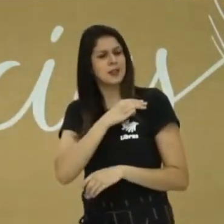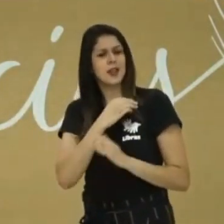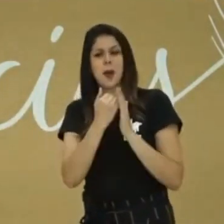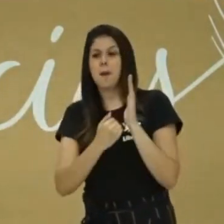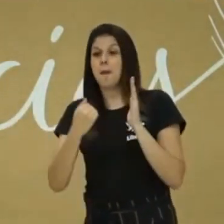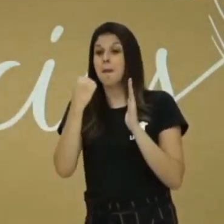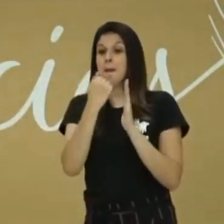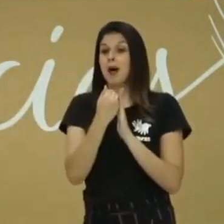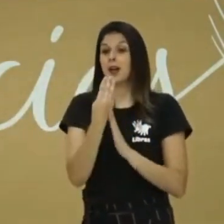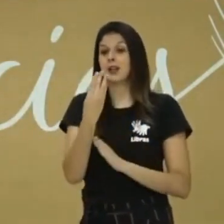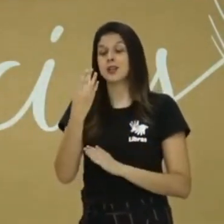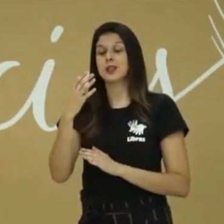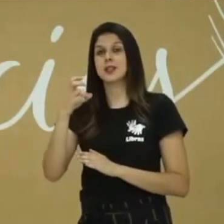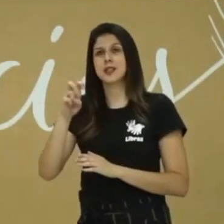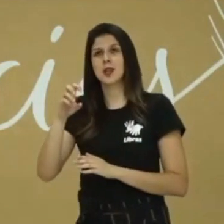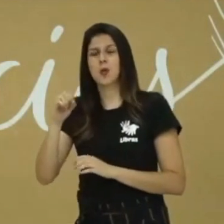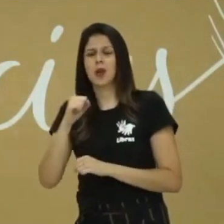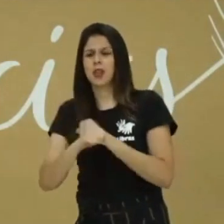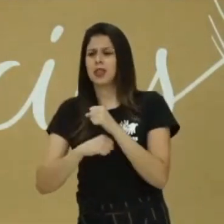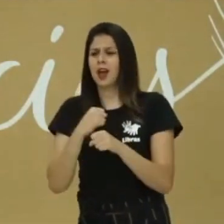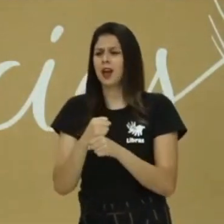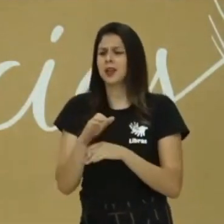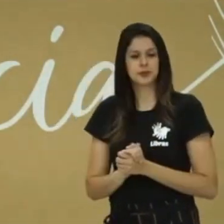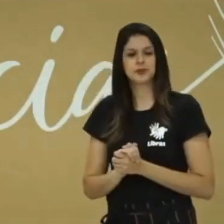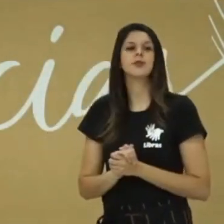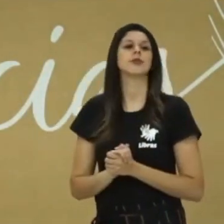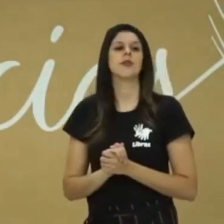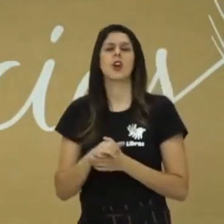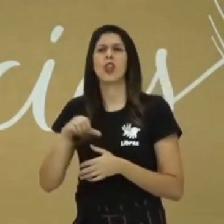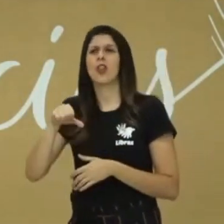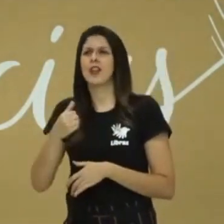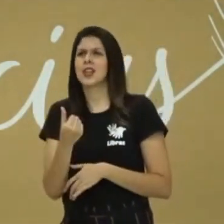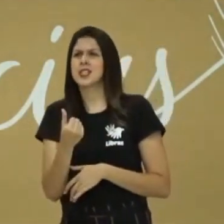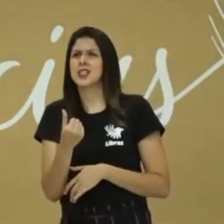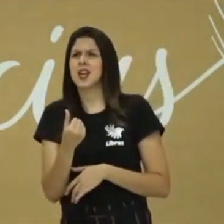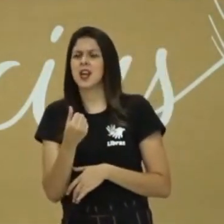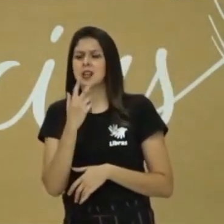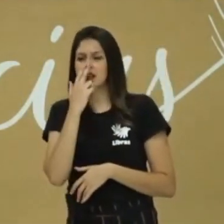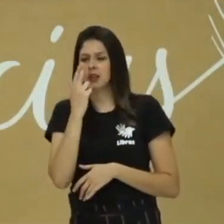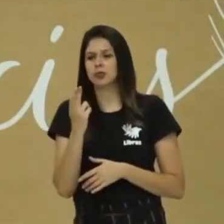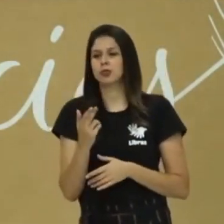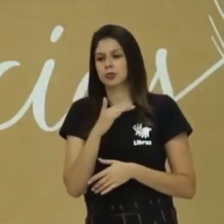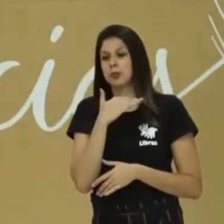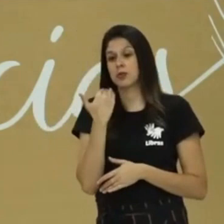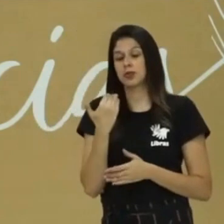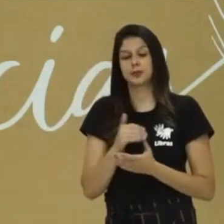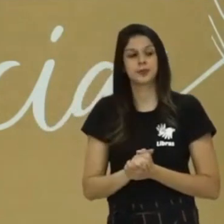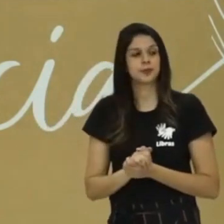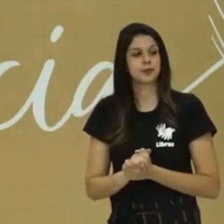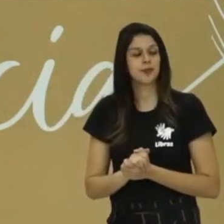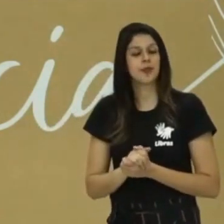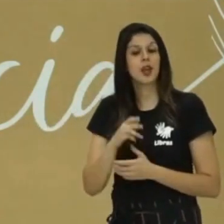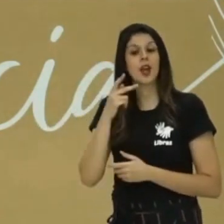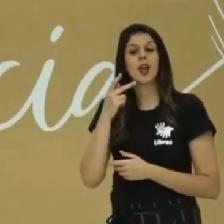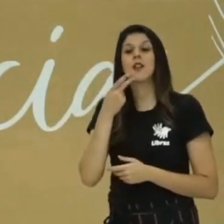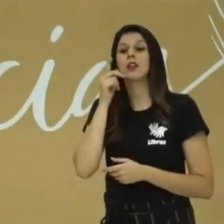50 anos e morreu recentemente a se não me engano com 90 e 96 a 99 Samsung nada o Rio dos